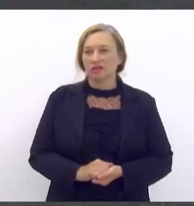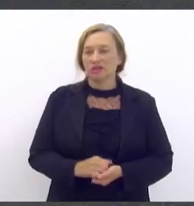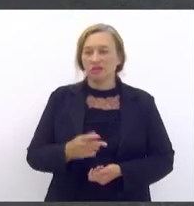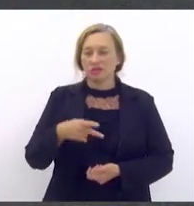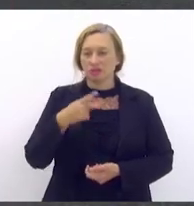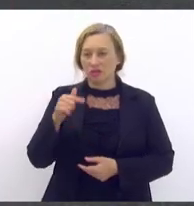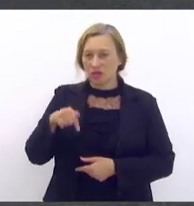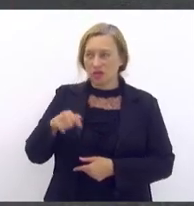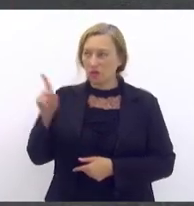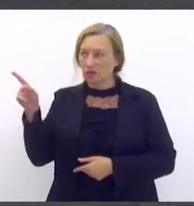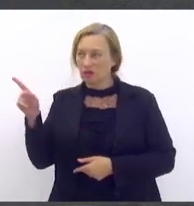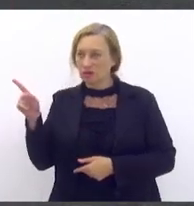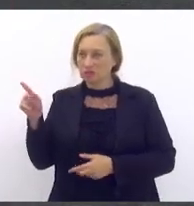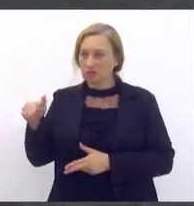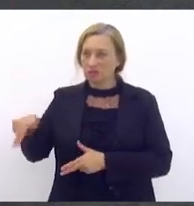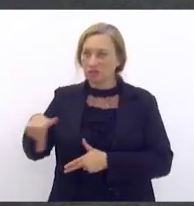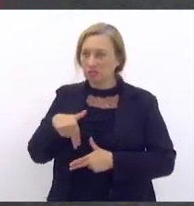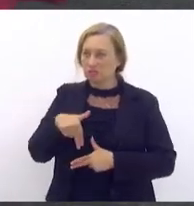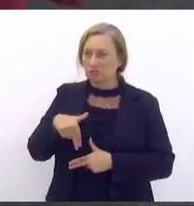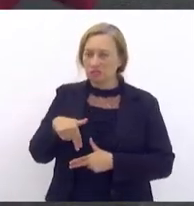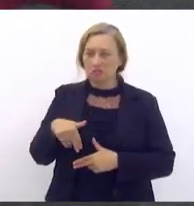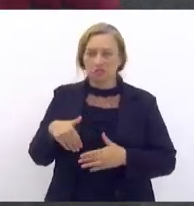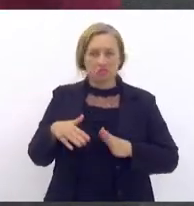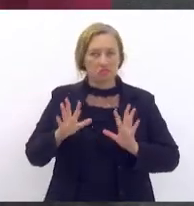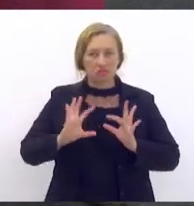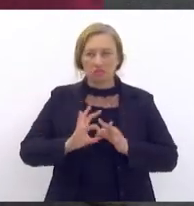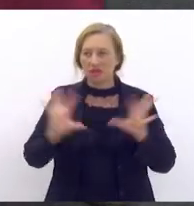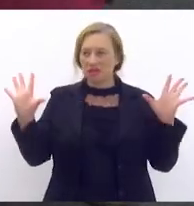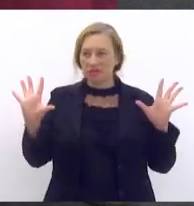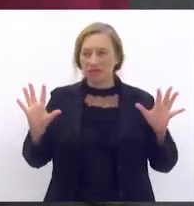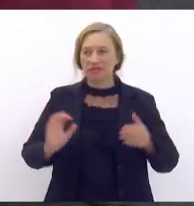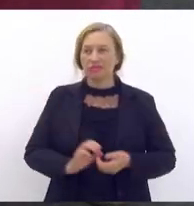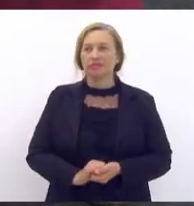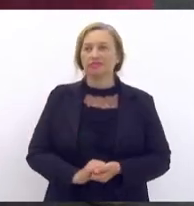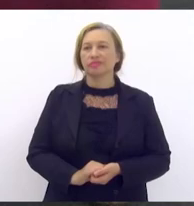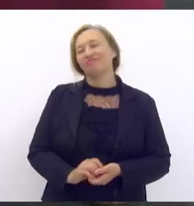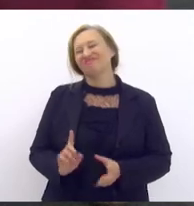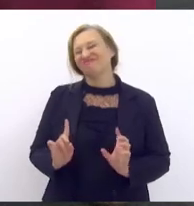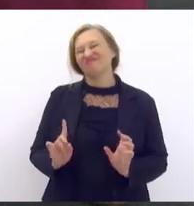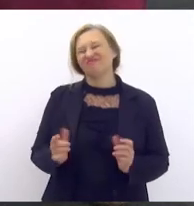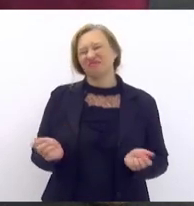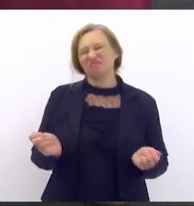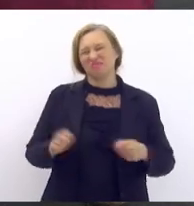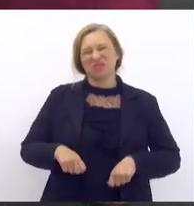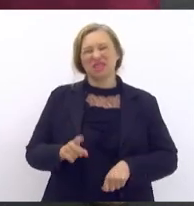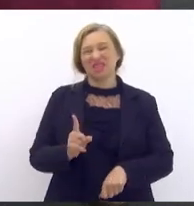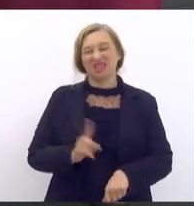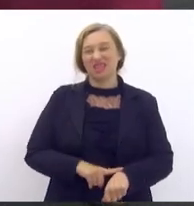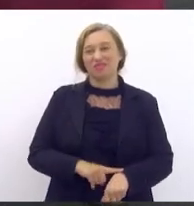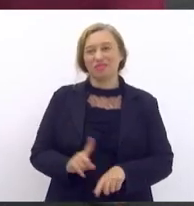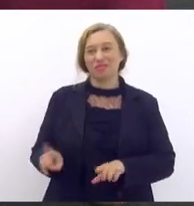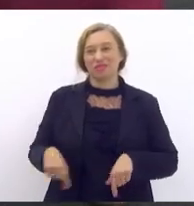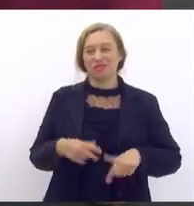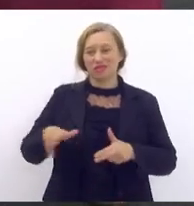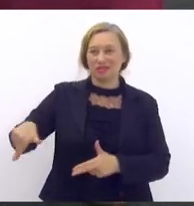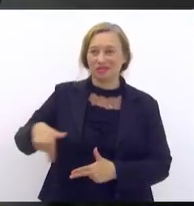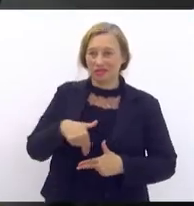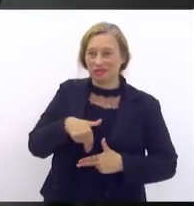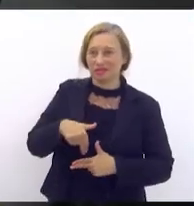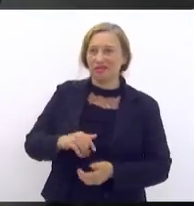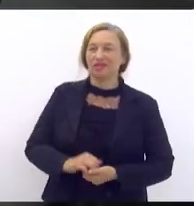daqui ou do púlpito? O senhor pode ficar à vontade. Então, para não perder o hábito, eu vou para o púlpito.